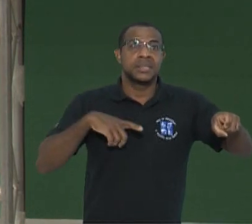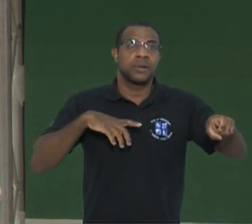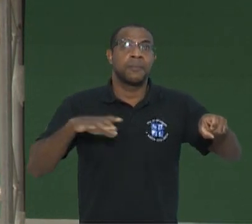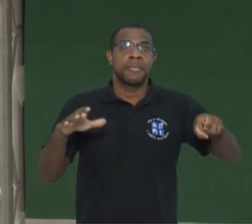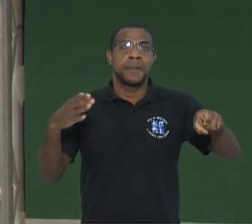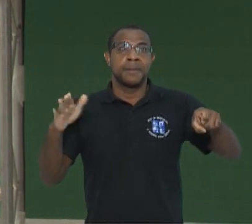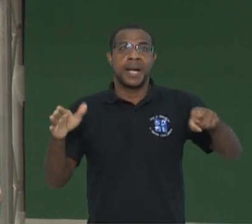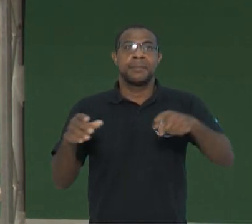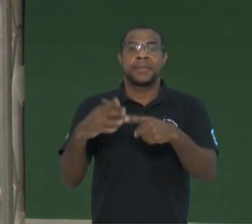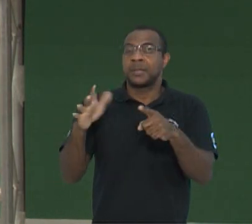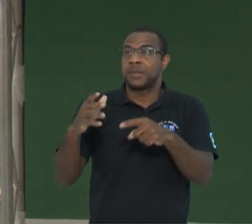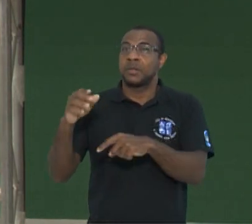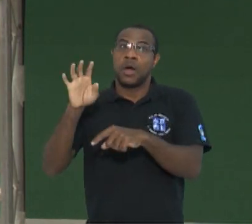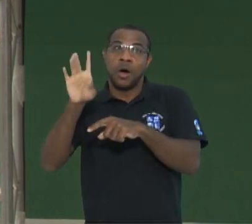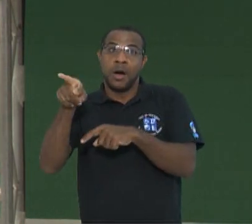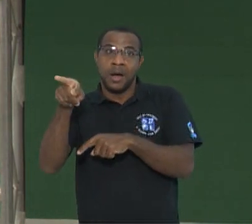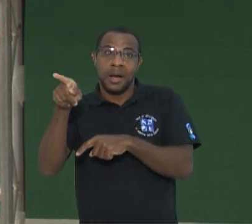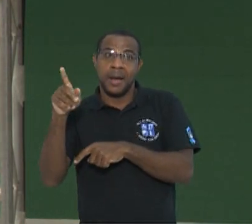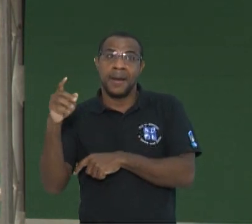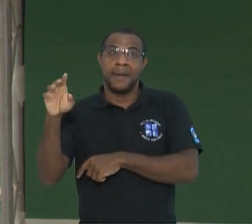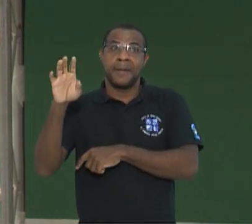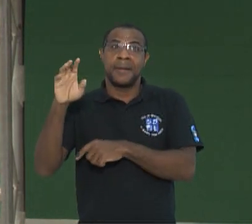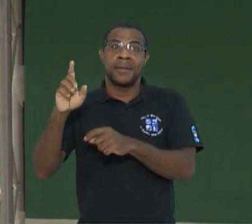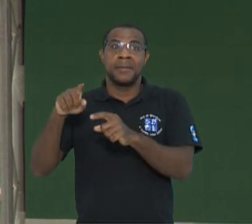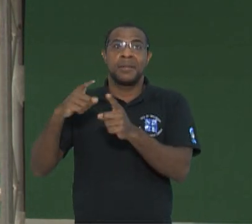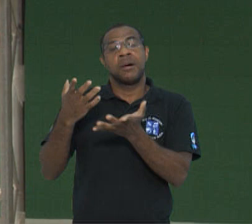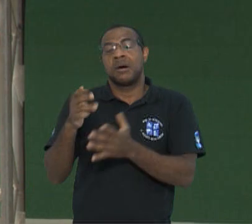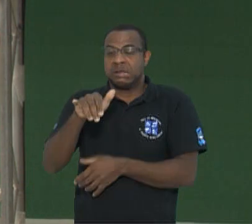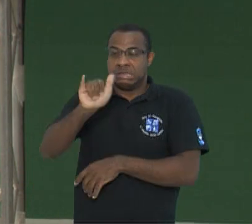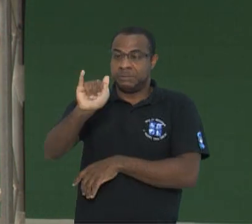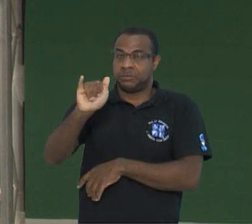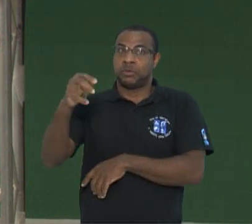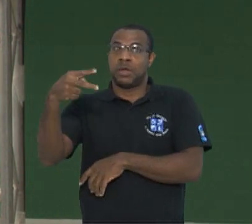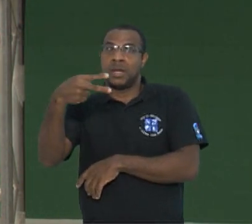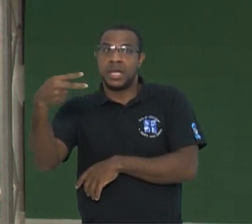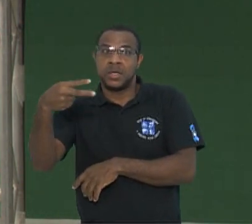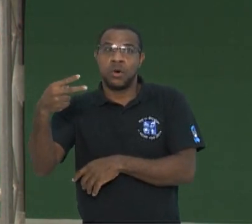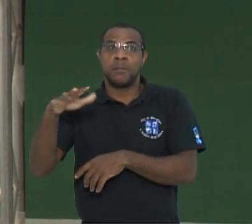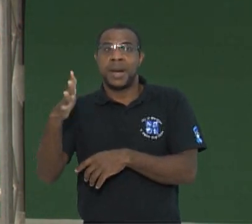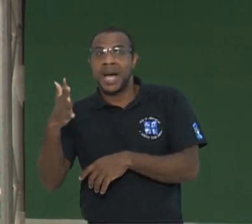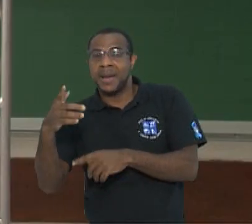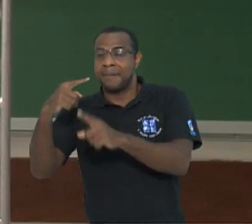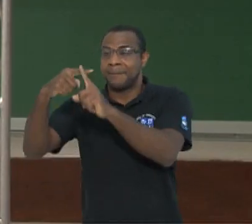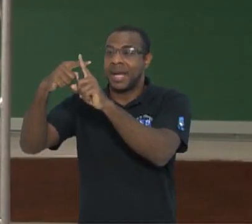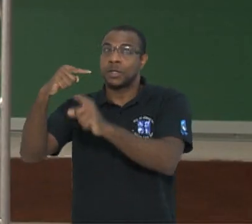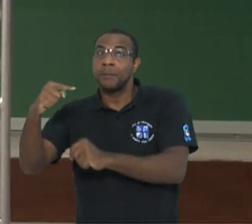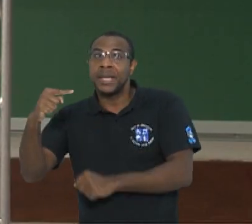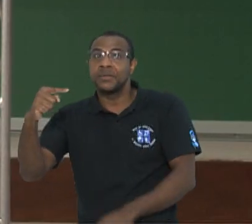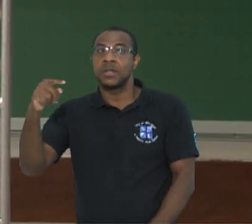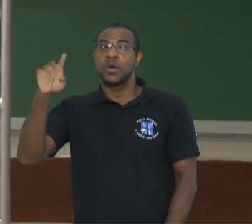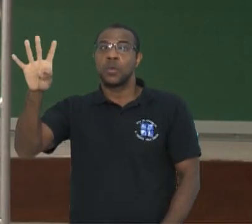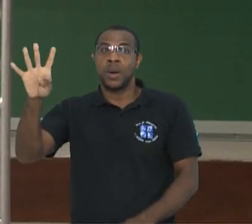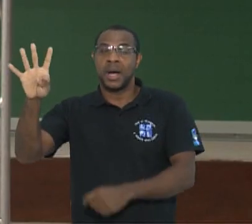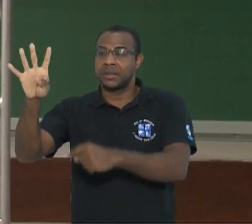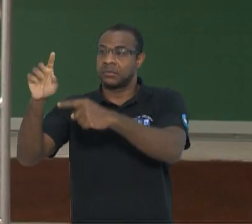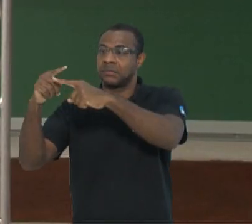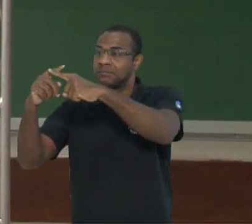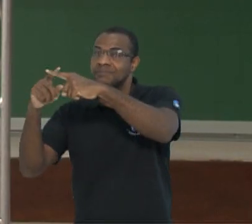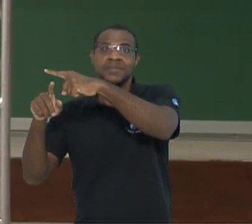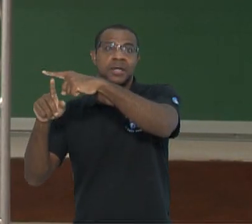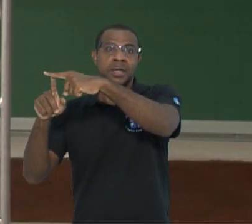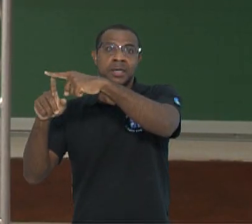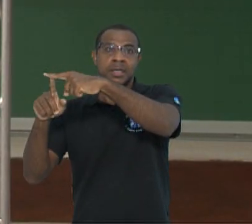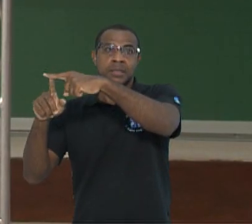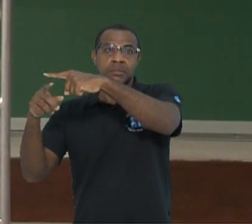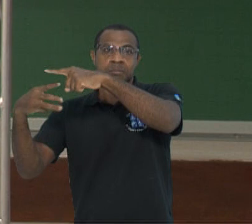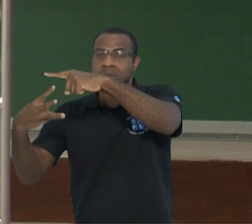sobre A, que é 3. Então, y igual a mais ou menos 4/3 de x representa a equação das assíntotas.